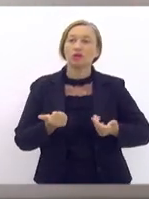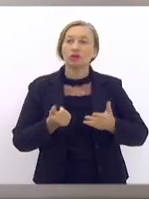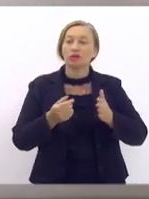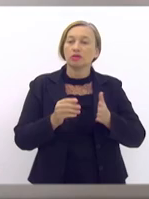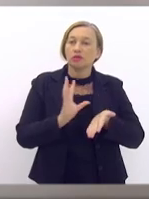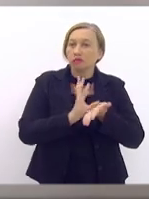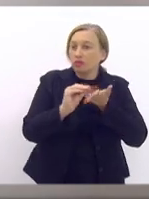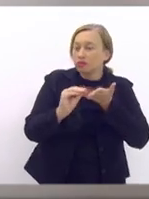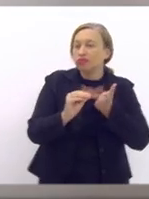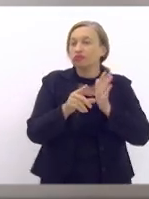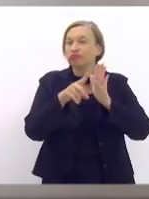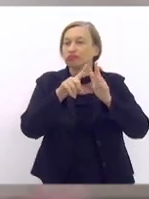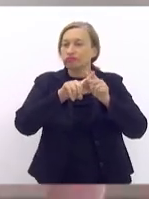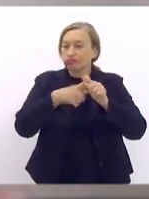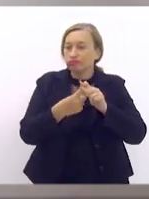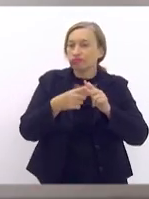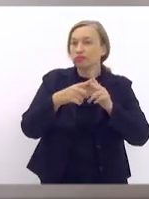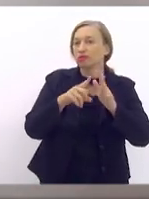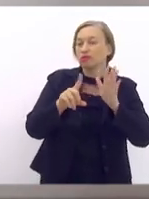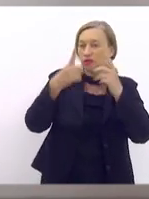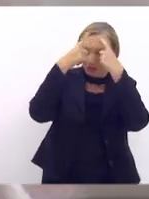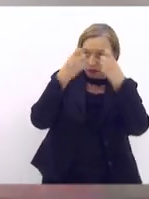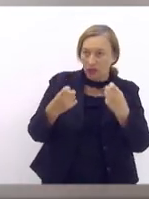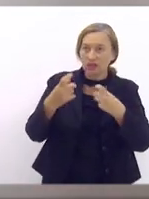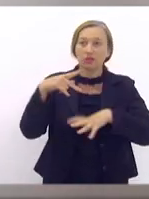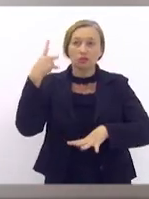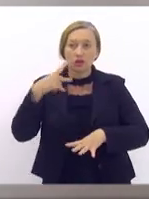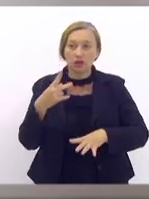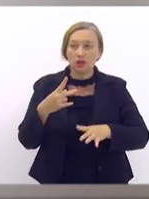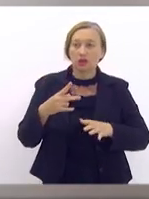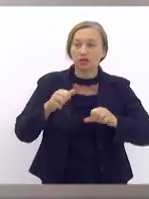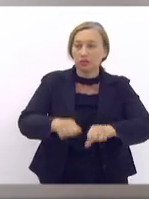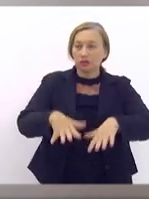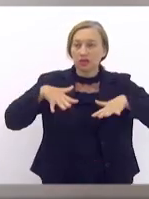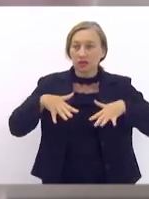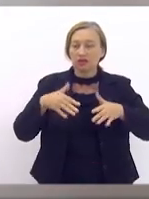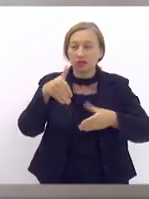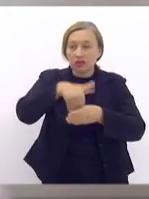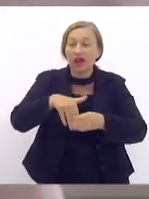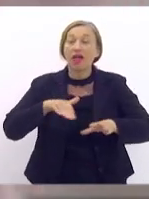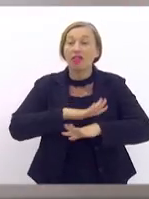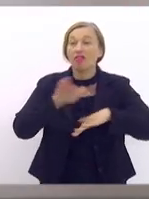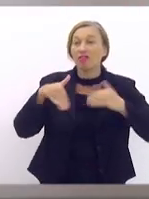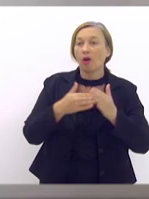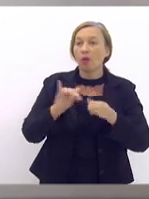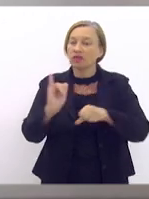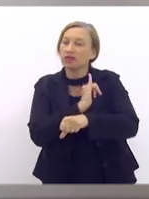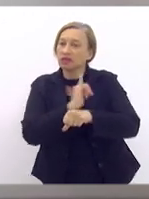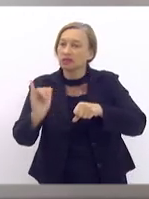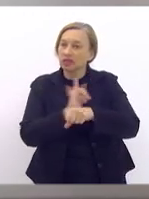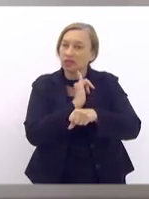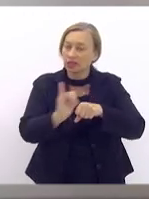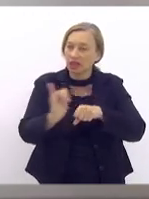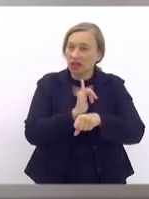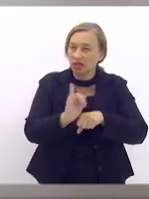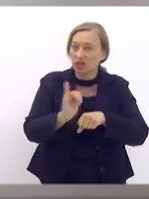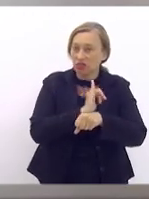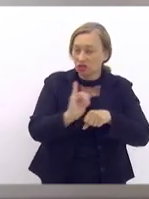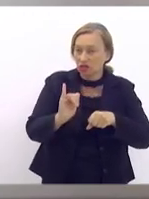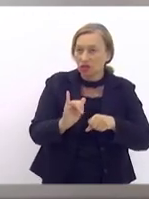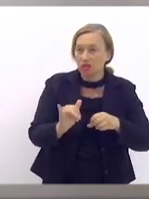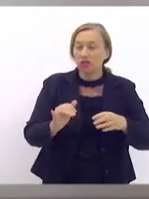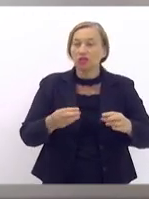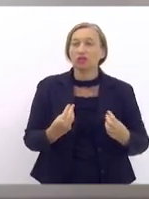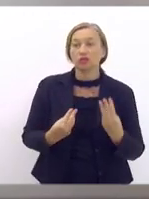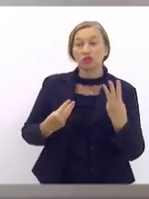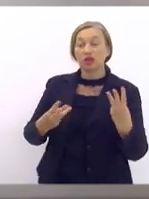uma alteração na lei de violência política em plenário, Nós para que temos seja que votada em chegar, plenário. mas Então, não essa temos articulação coordenação da mulher. entre os três, e aí quem